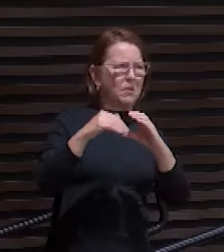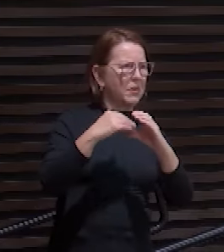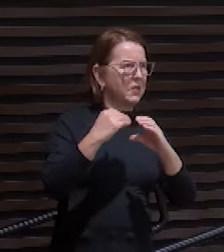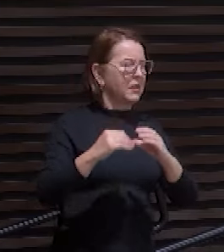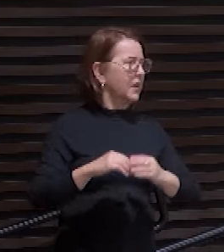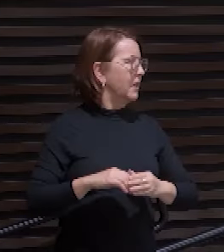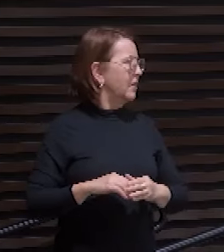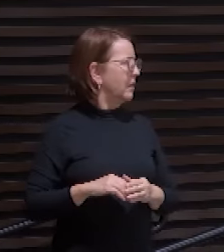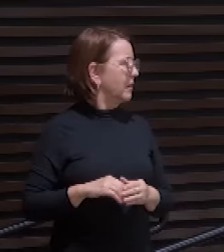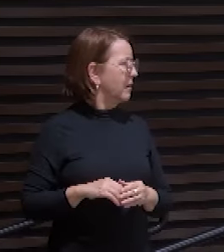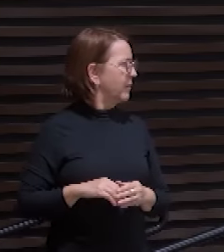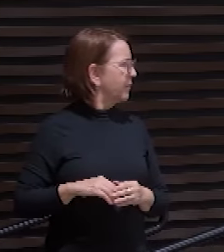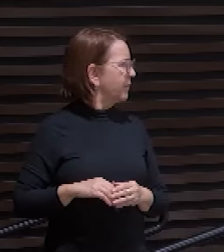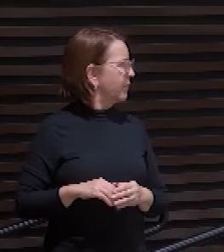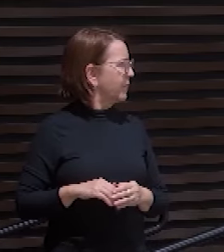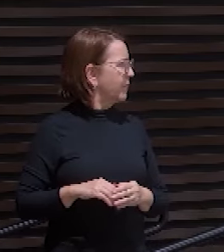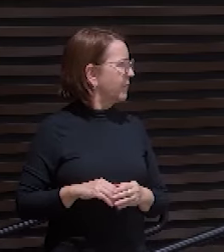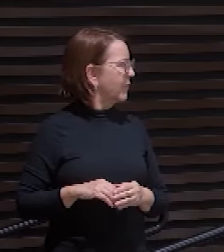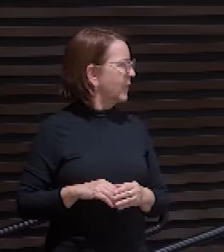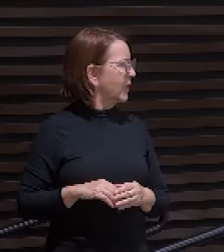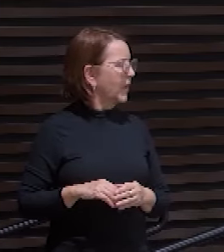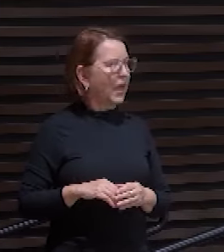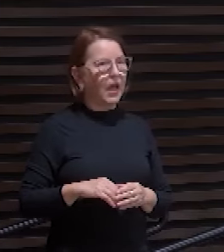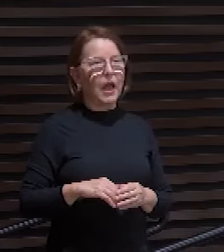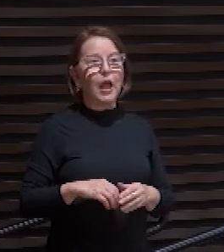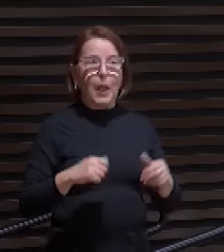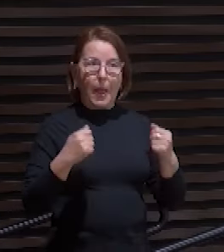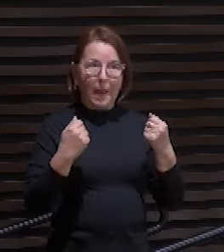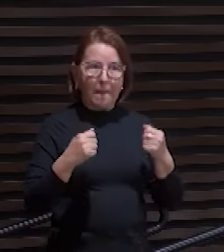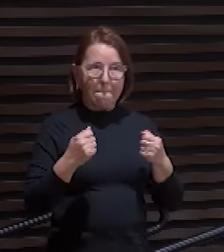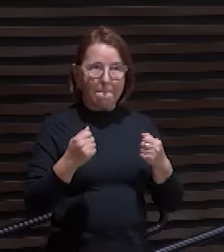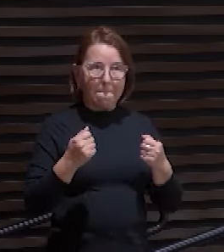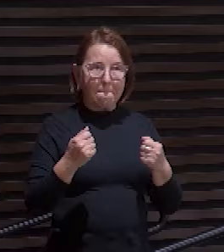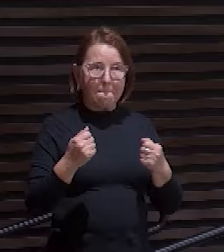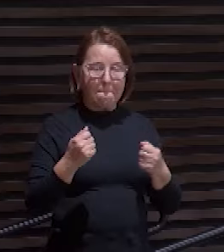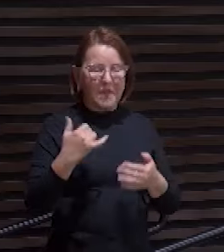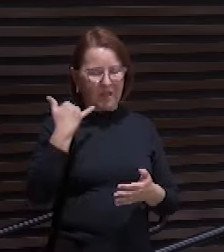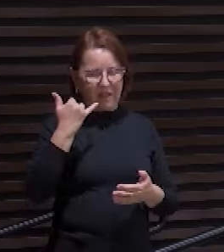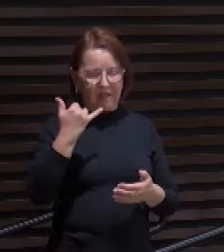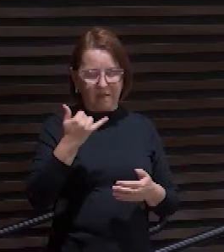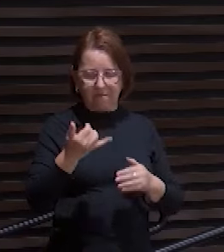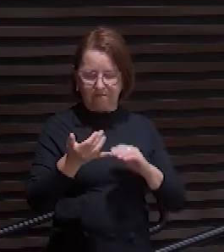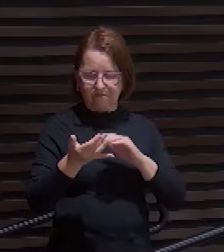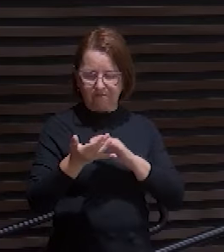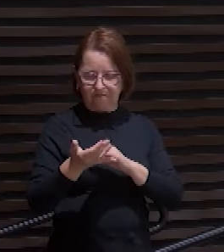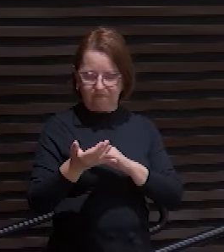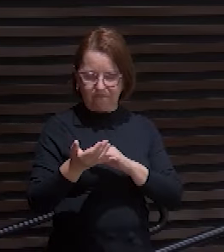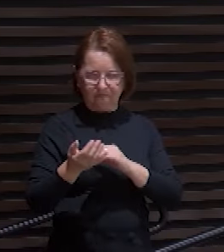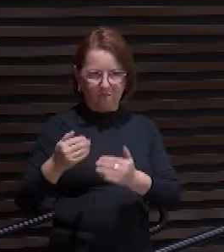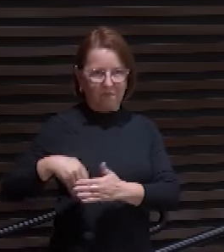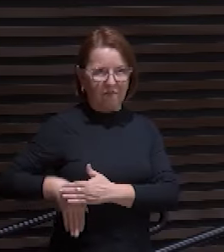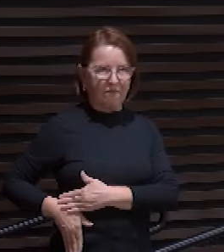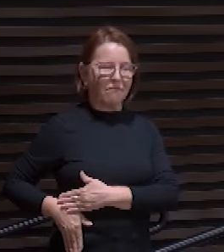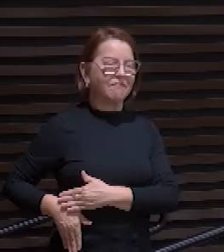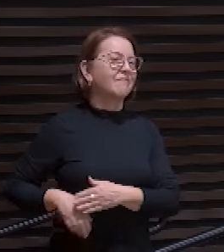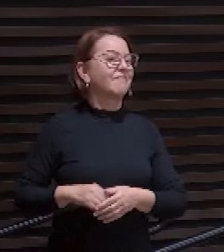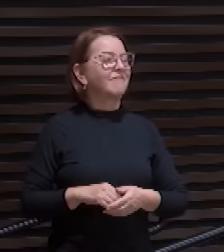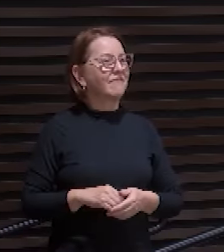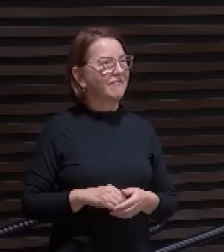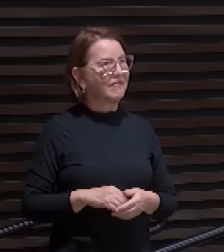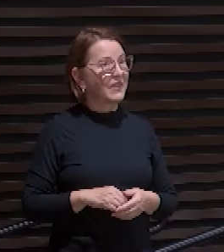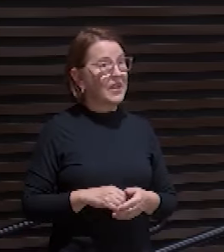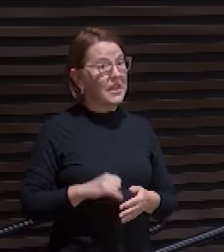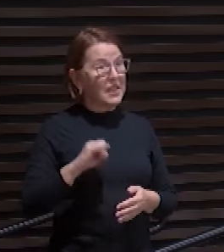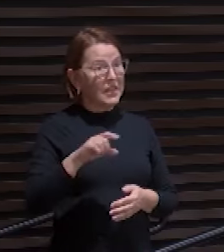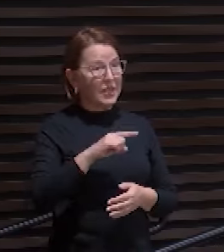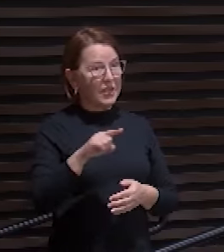e eu falo, eu preciso desligar esse troço, porque ele dá um negocinho. Se você colocar lá a placa, a depressão